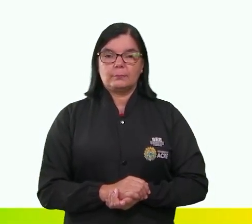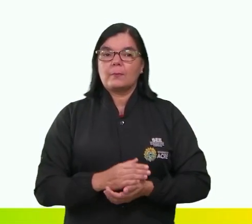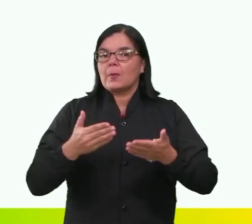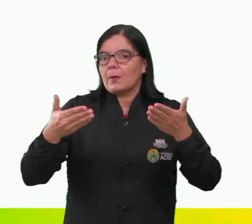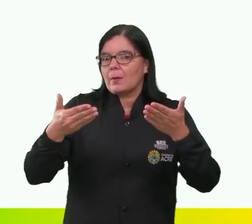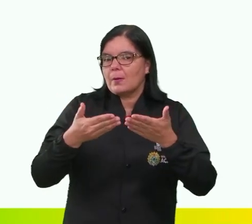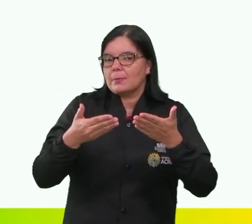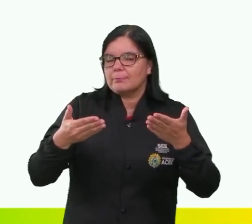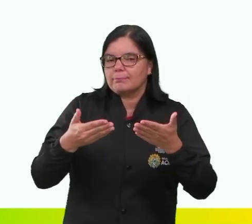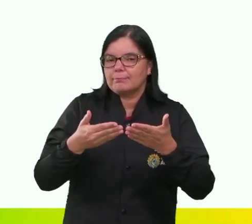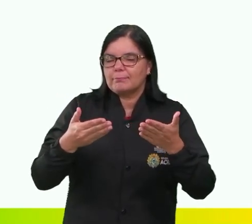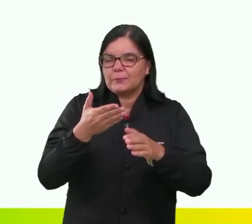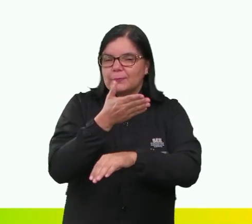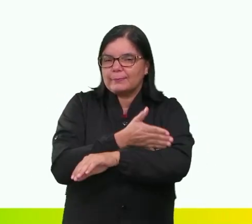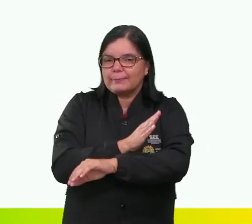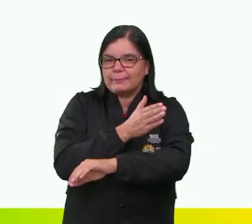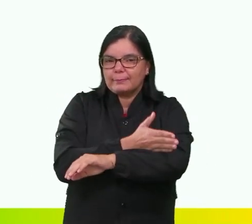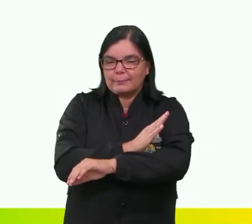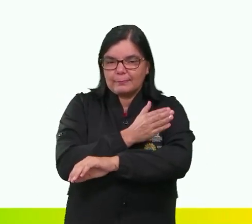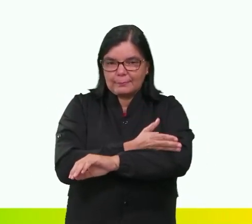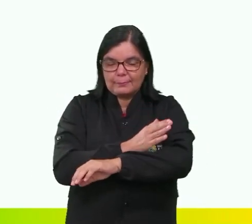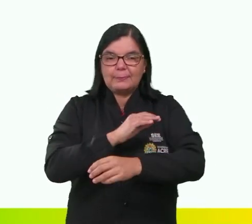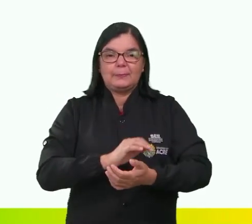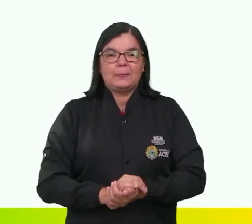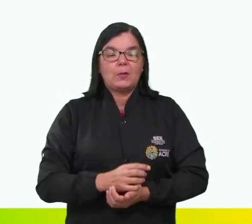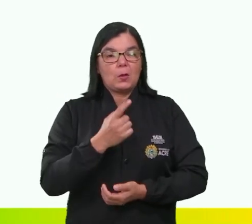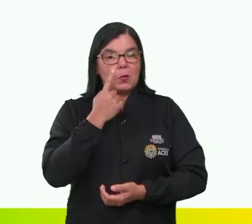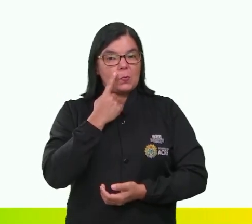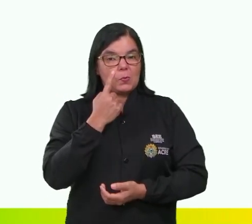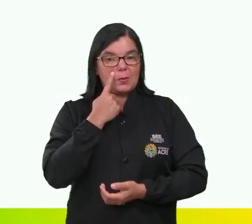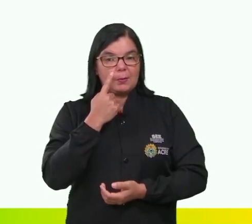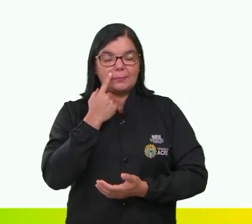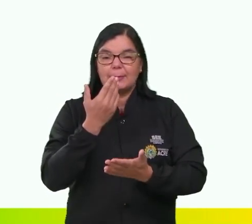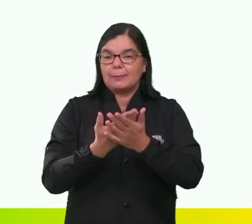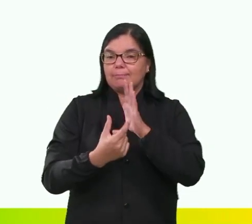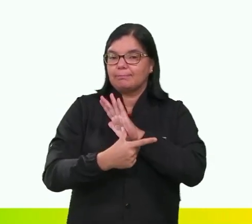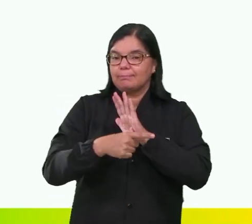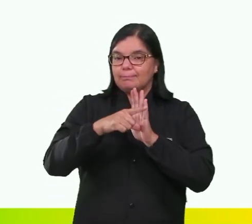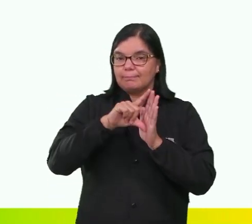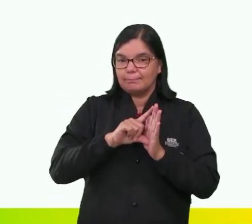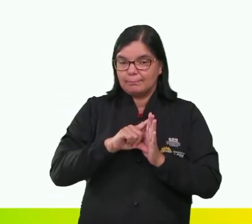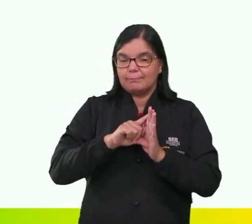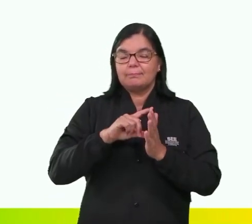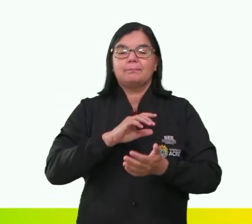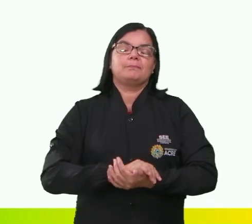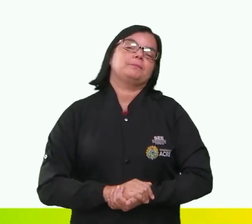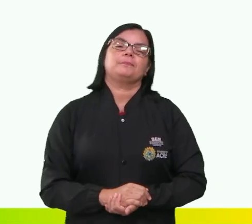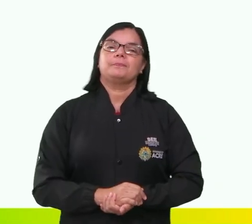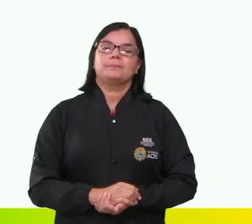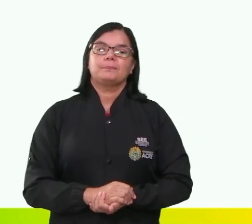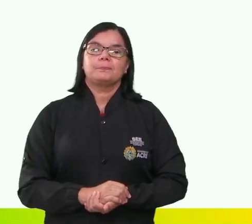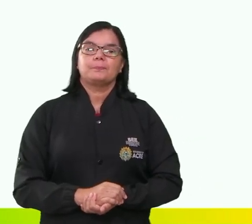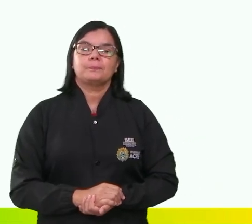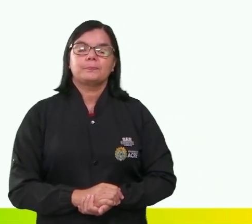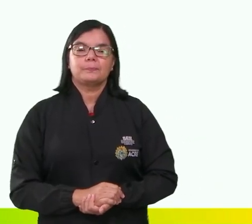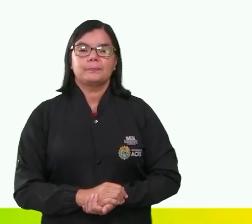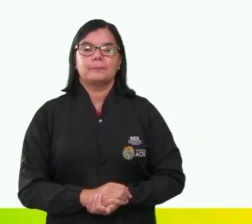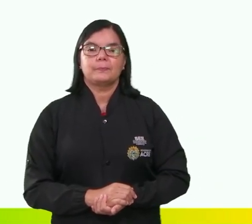Agora nós vamos praticar o que nós vimos na aula de hoje.